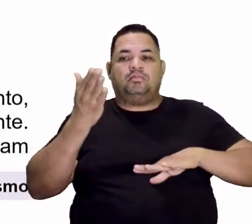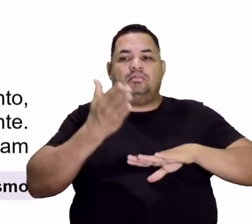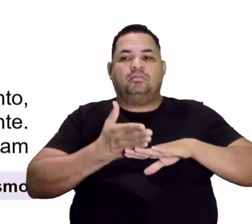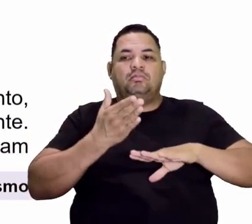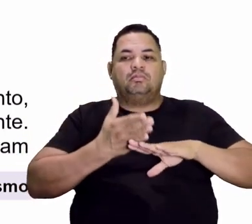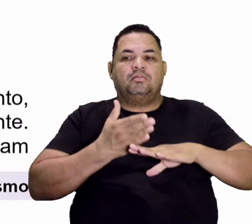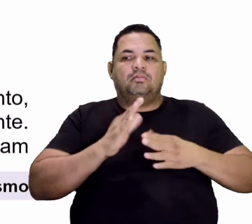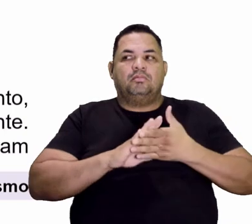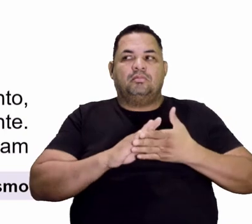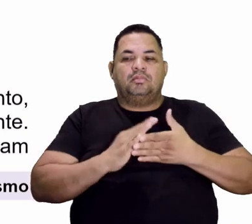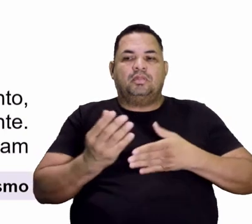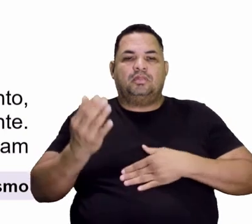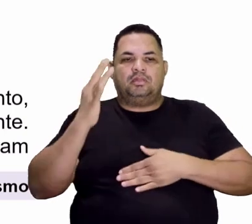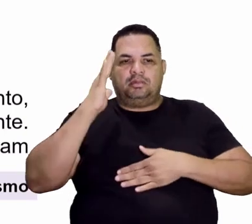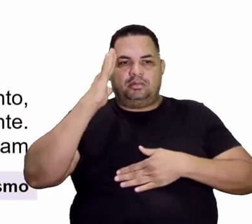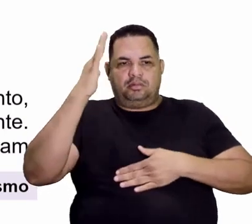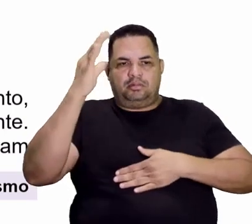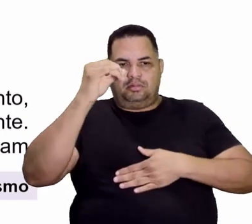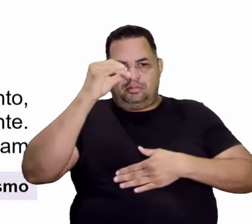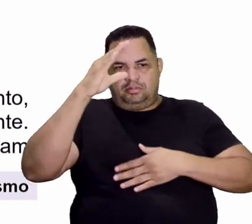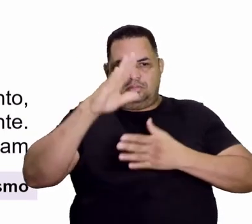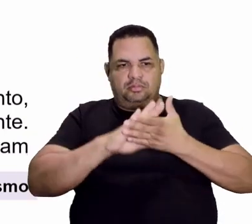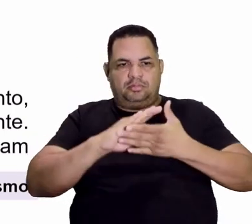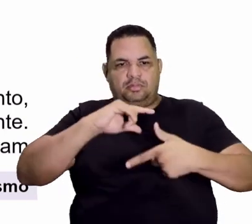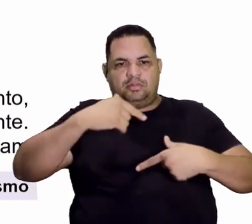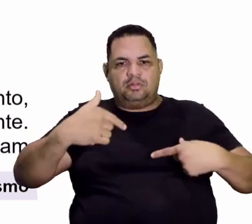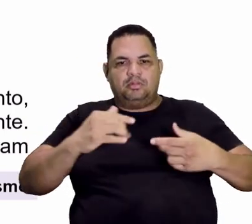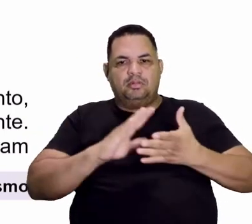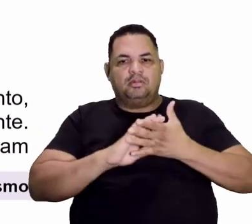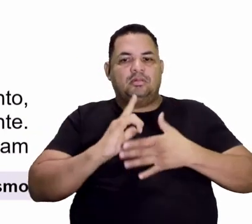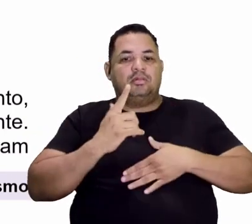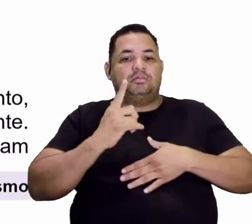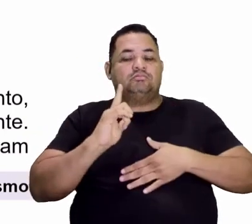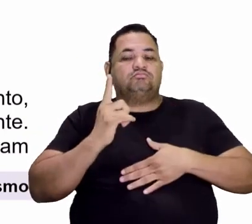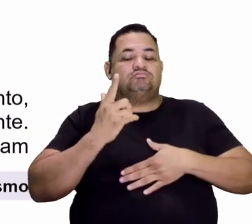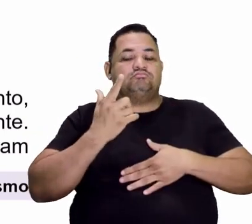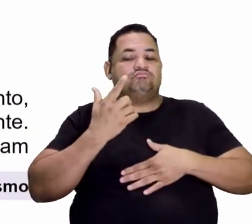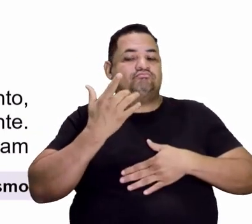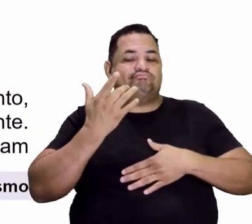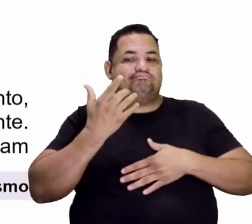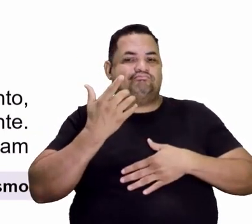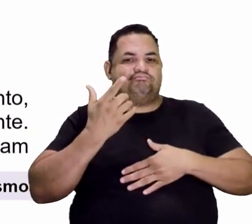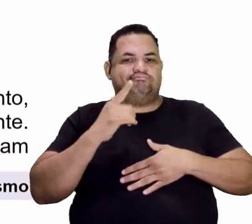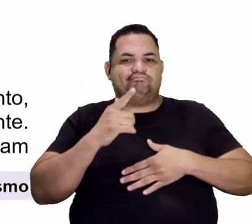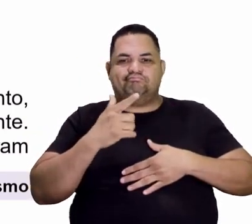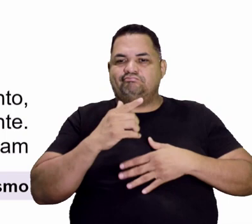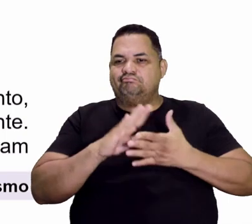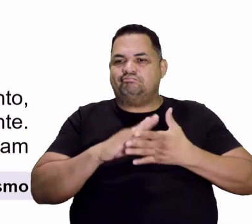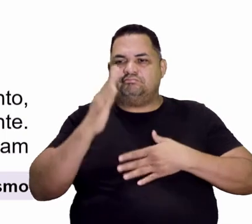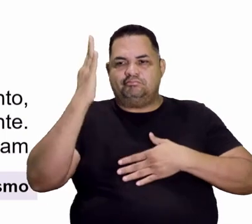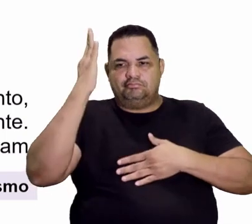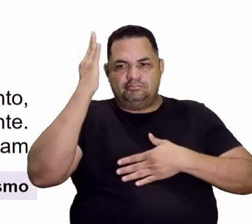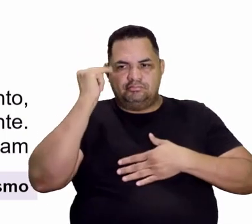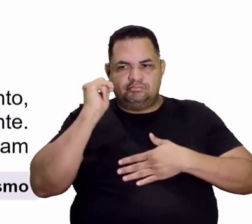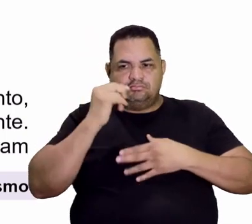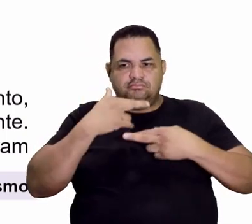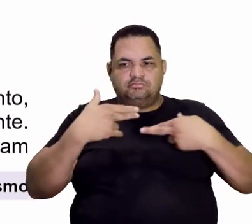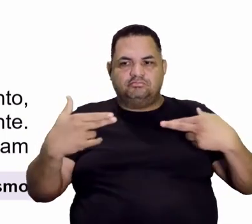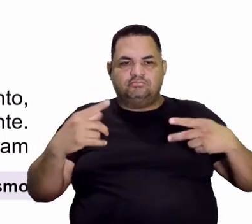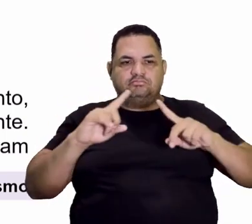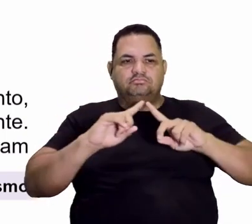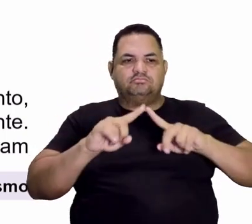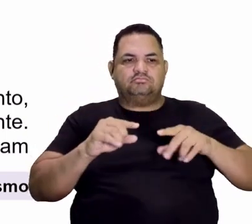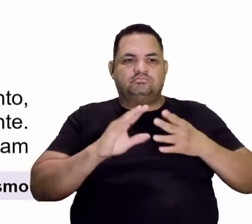do conhecimento. Na modernidade, o problema não estava em saber se as coisas são,